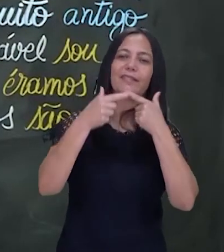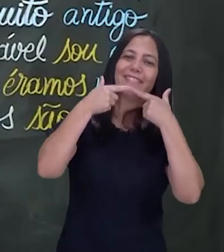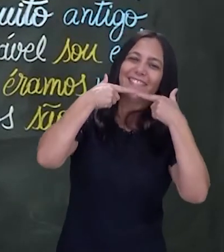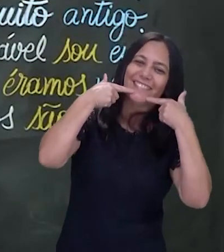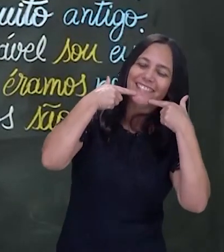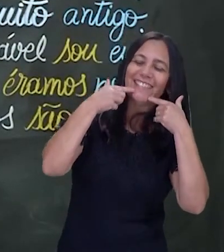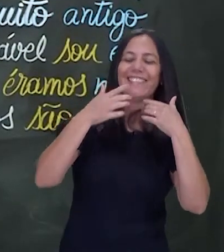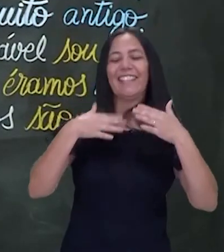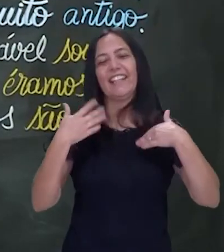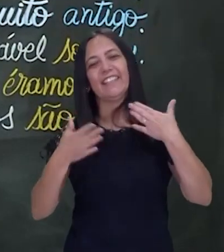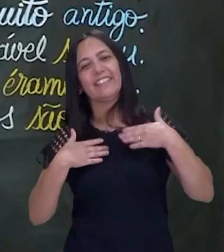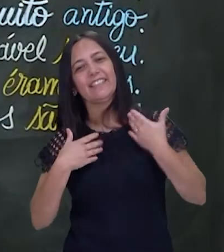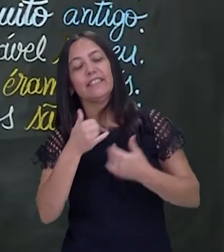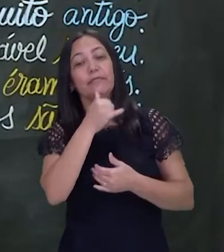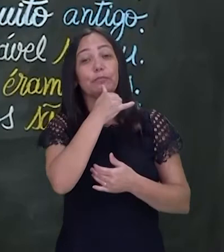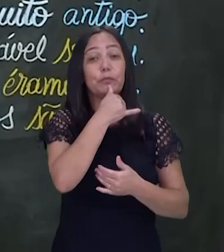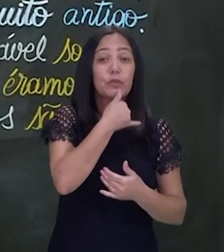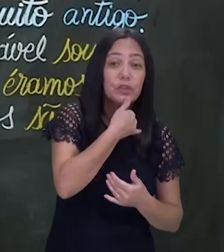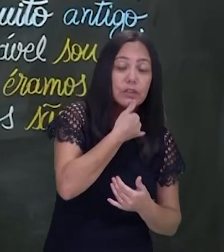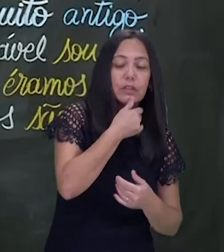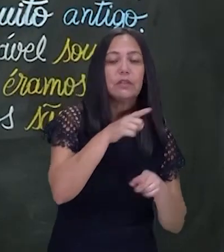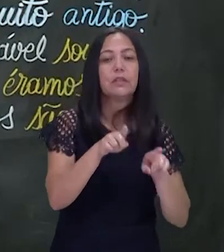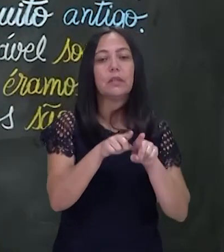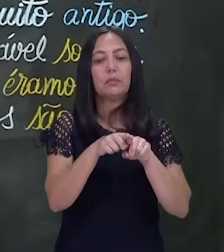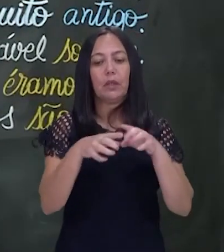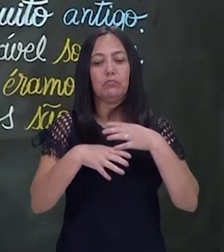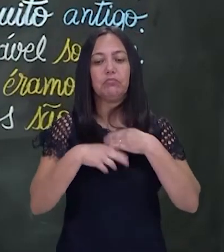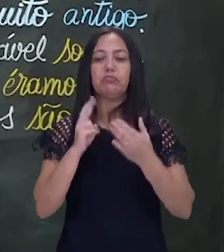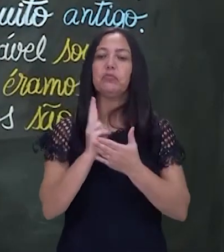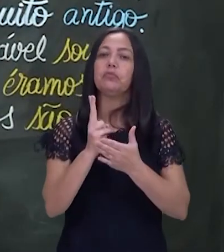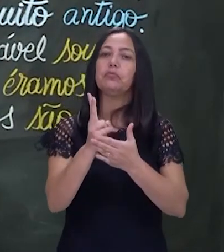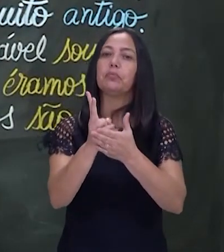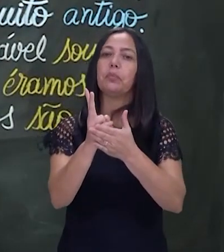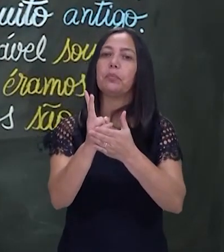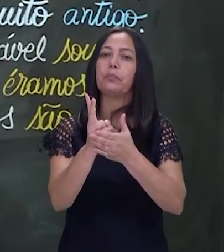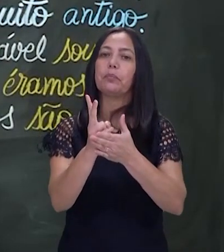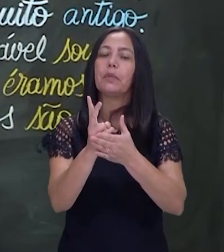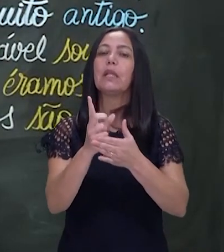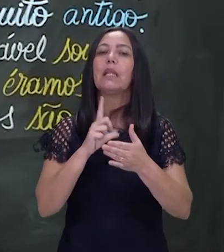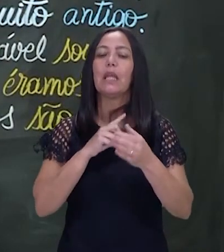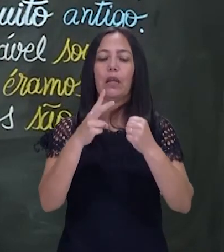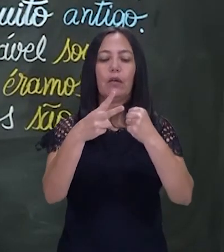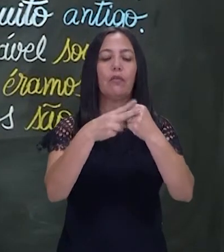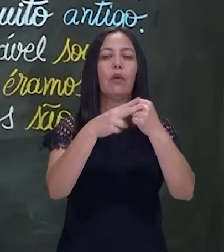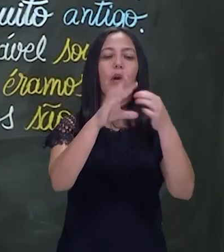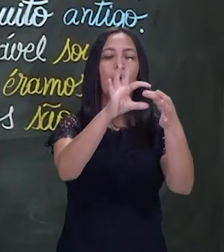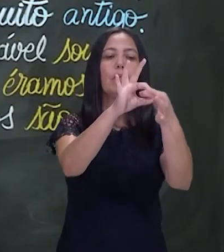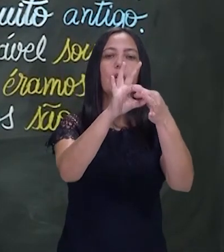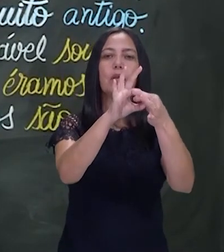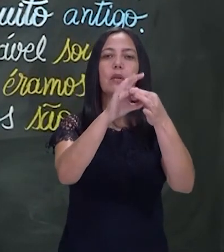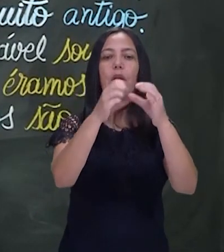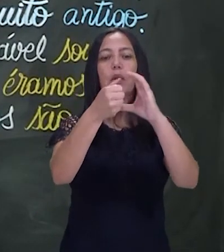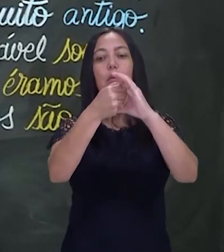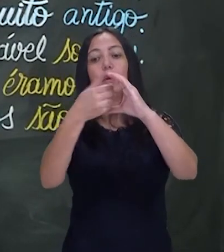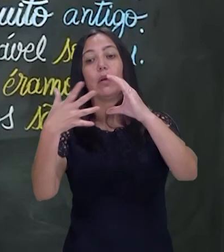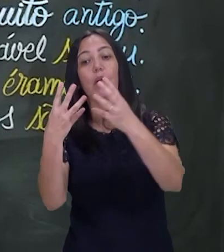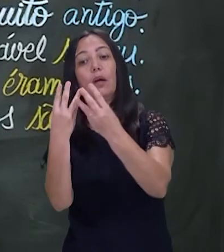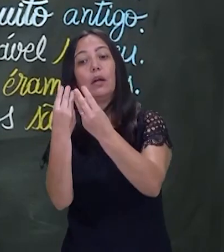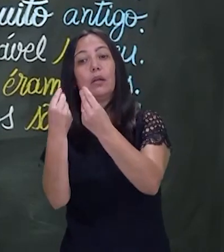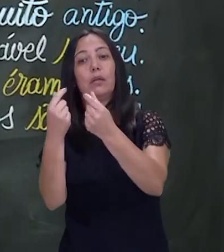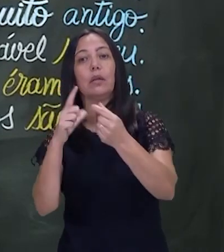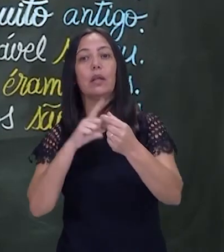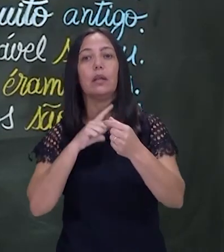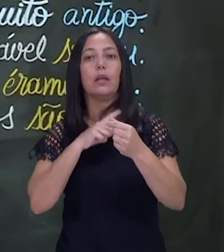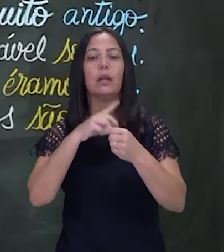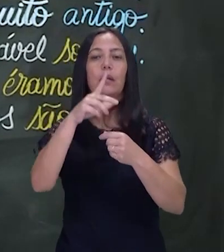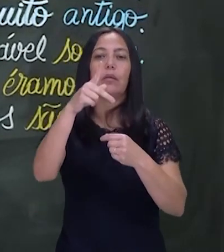permanência, mudança, continuidade. Então, sempre que eu tiver um verbo de ligação e uma característica, eu tenho um